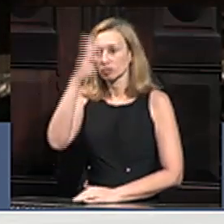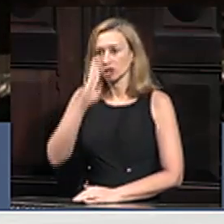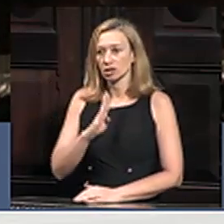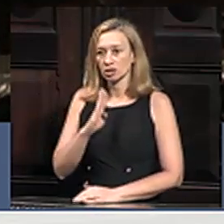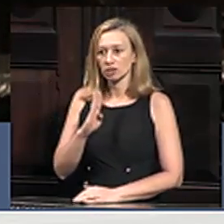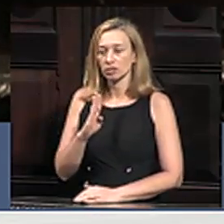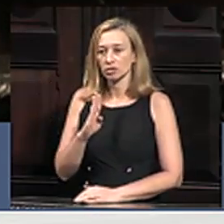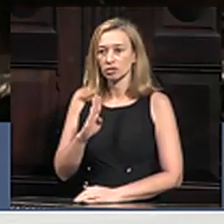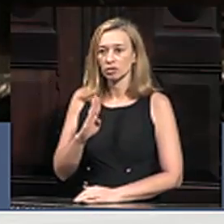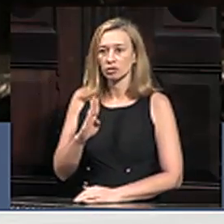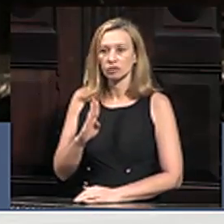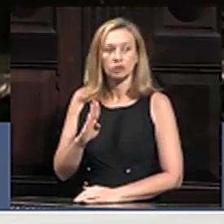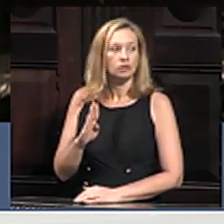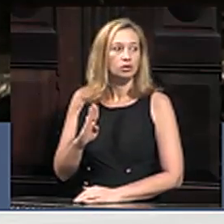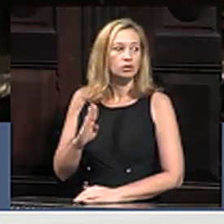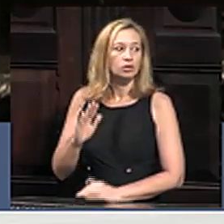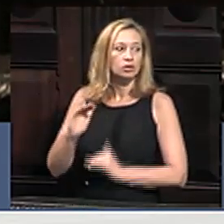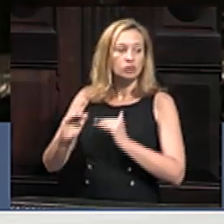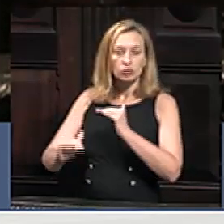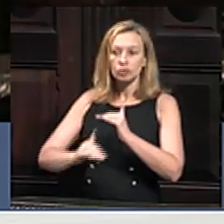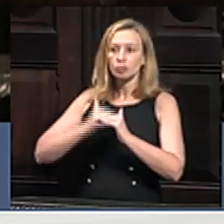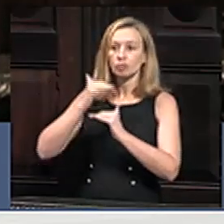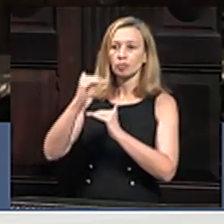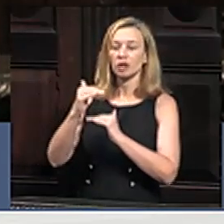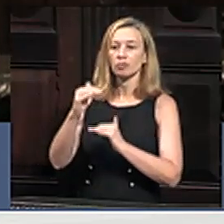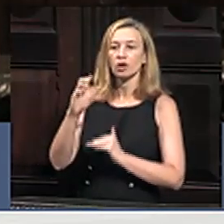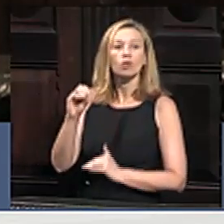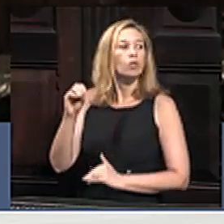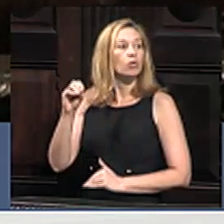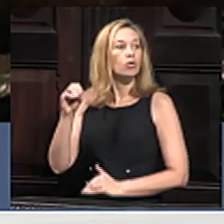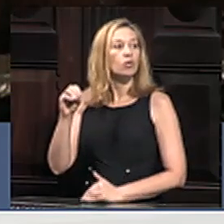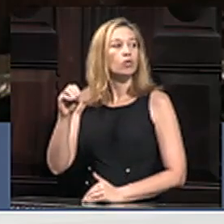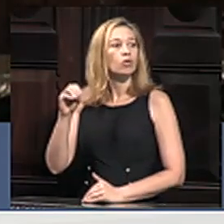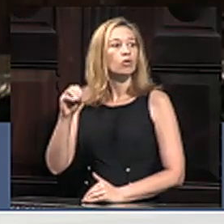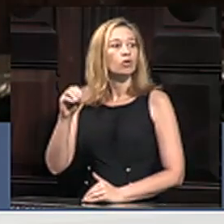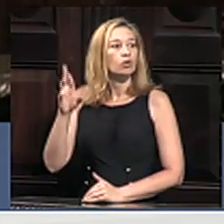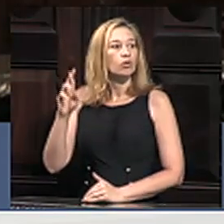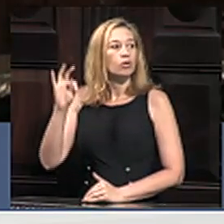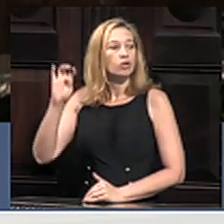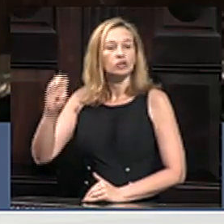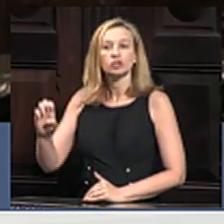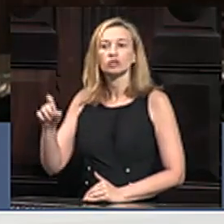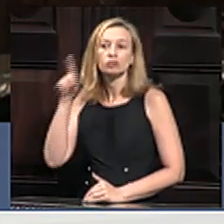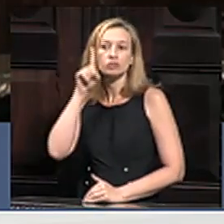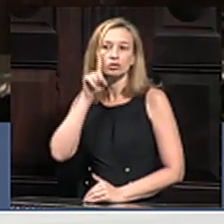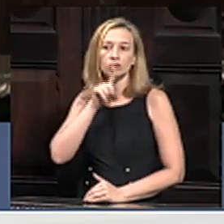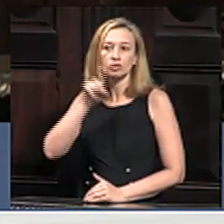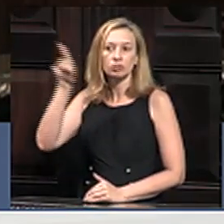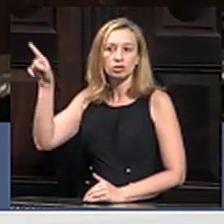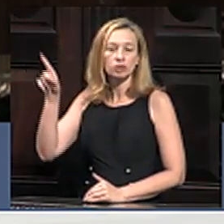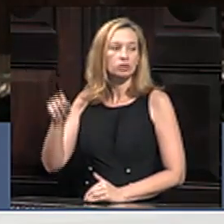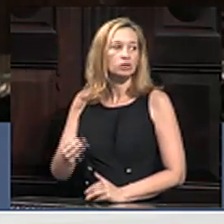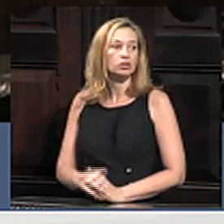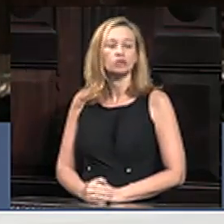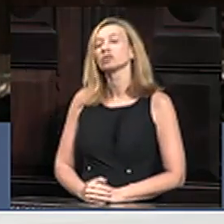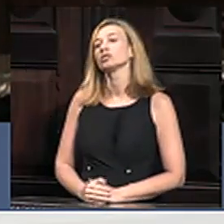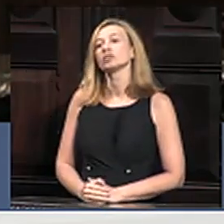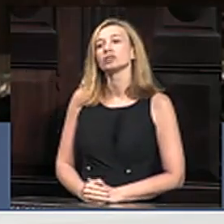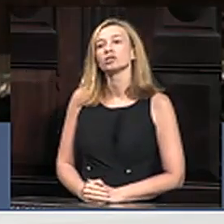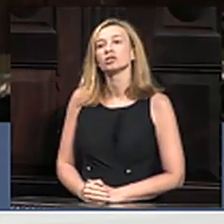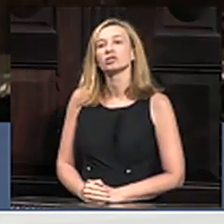e a chamada Suprema Corte nos Estados Unidos. Muitos